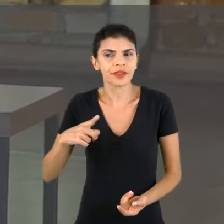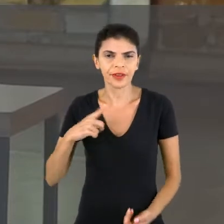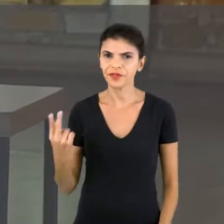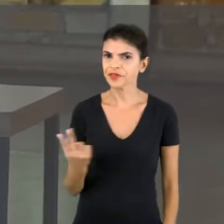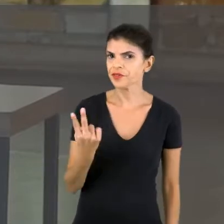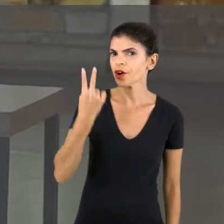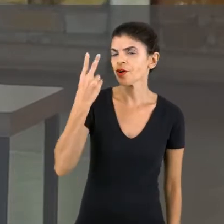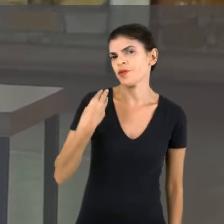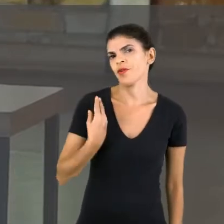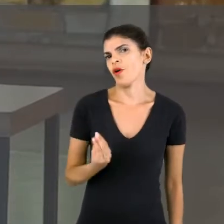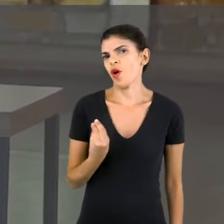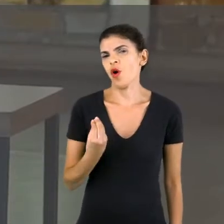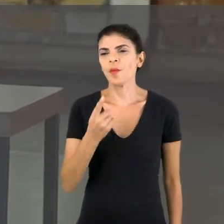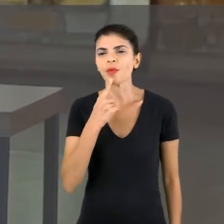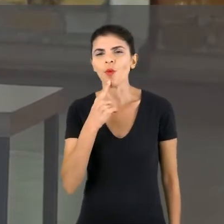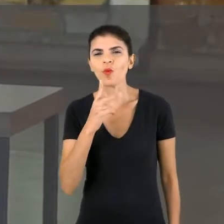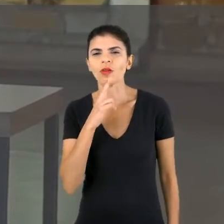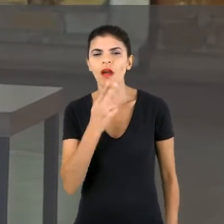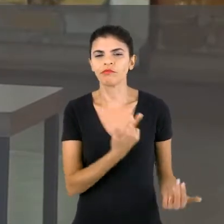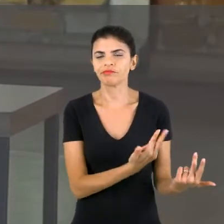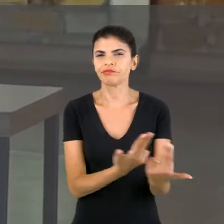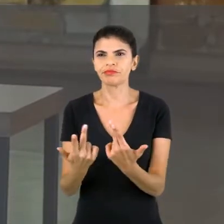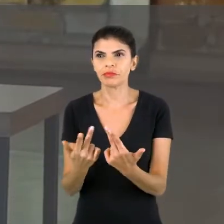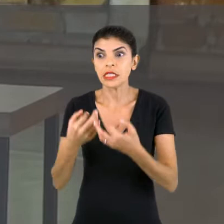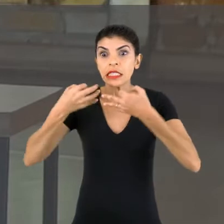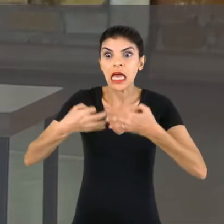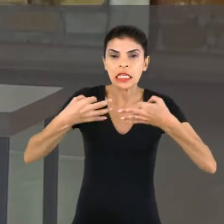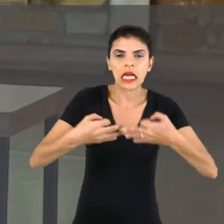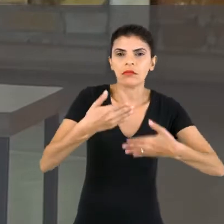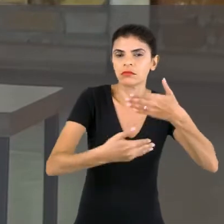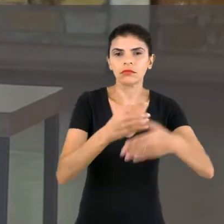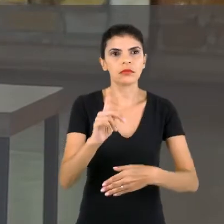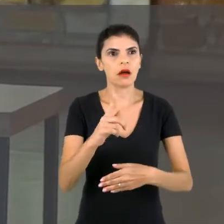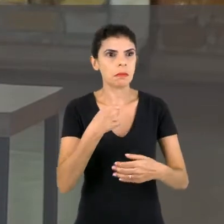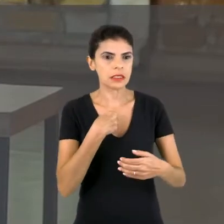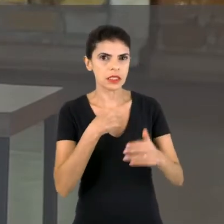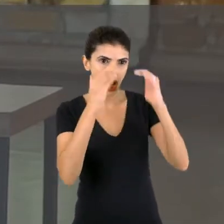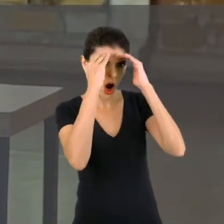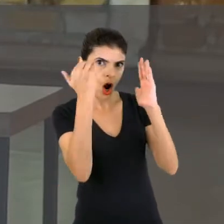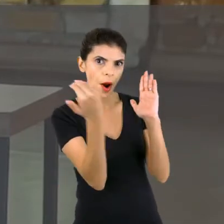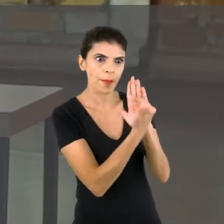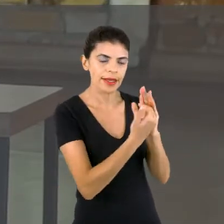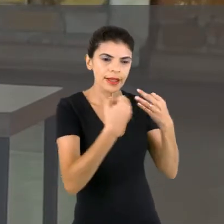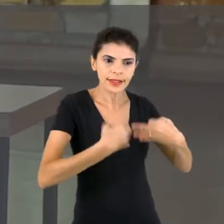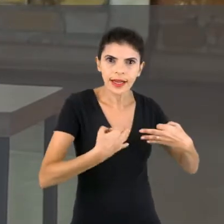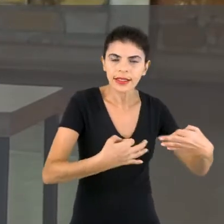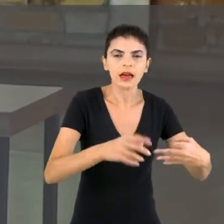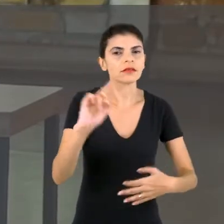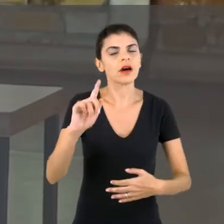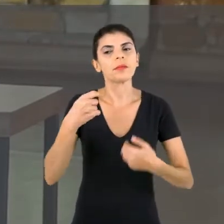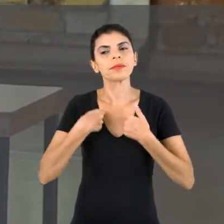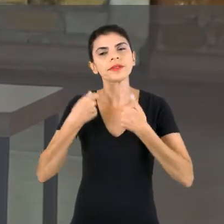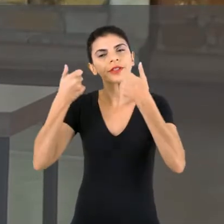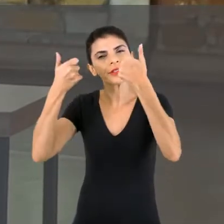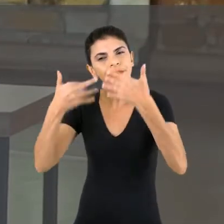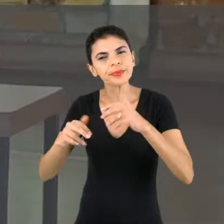na minha vida. E não tem um formato muito certo, assim, tem que ter esse formato, mas assim, tem que